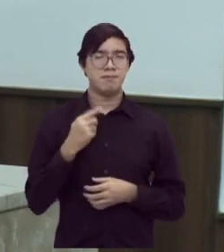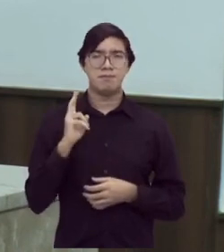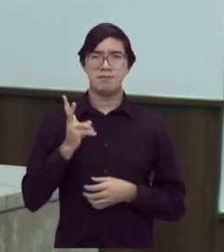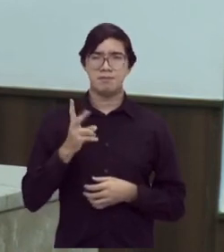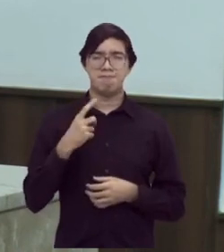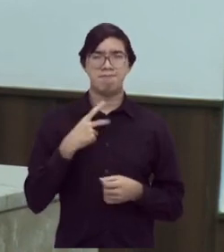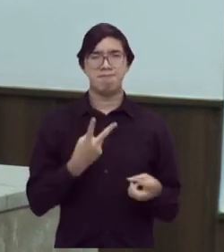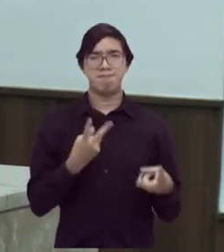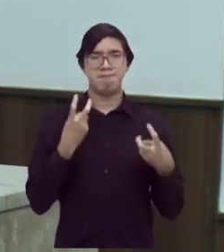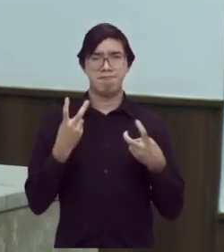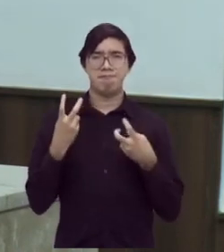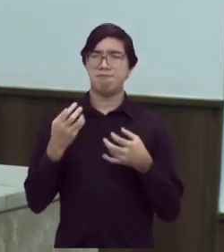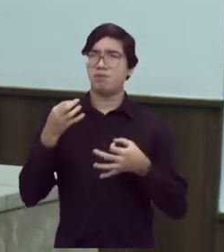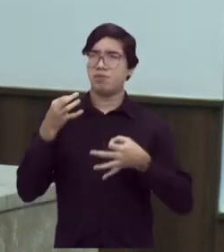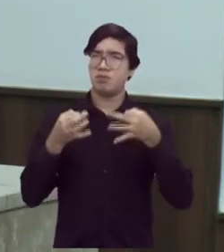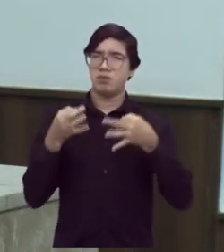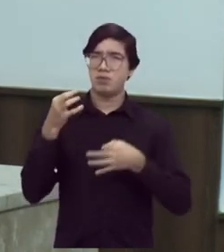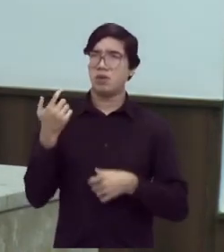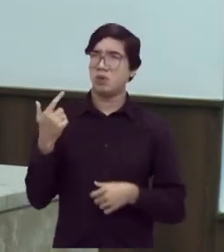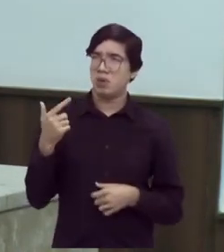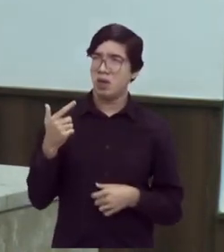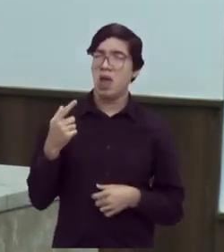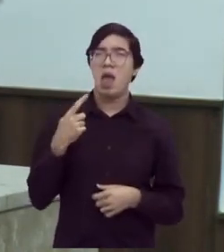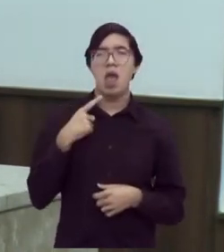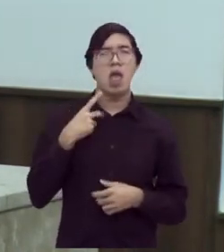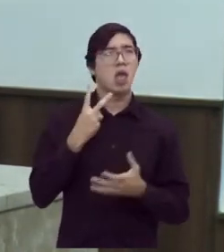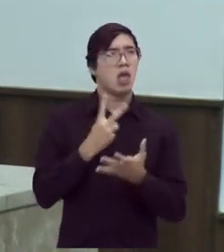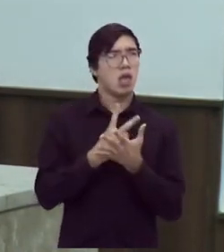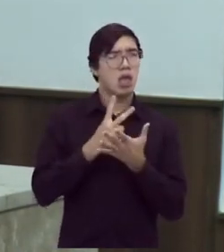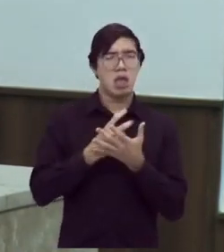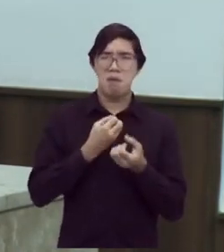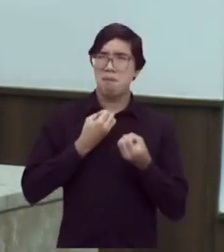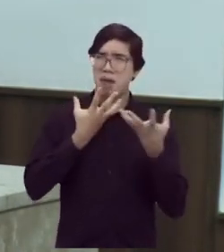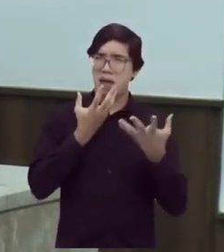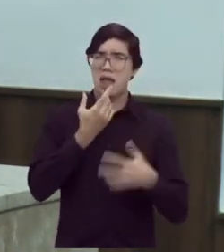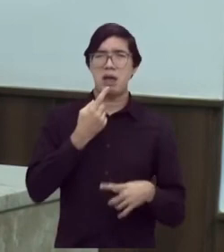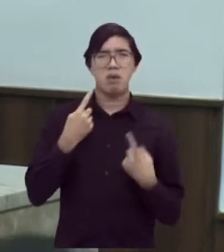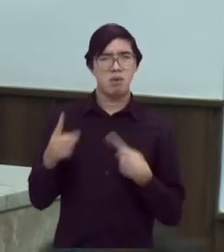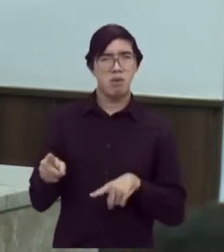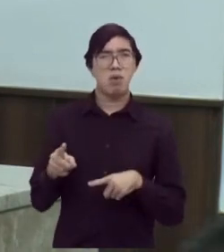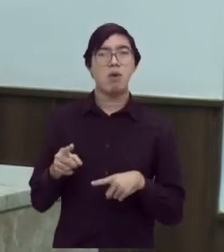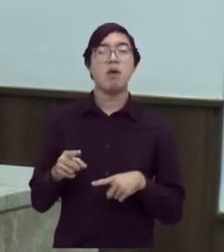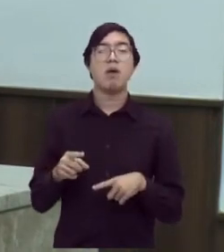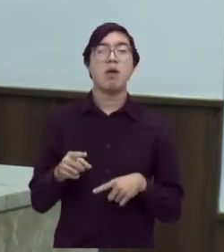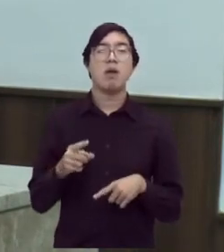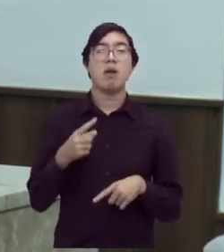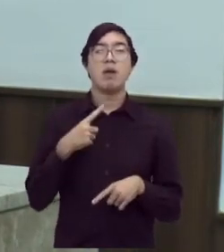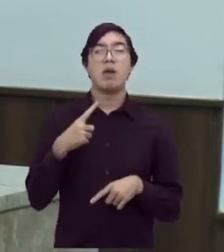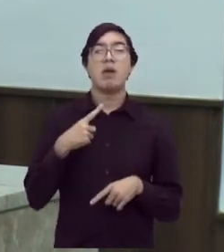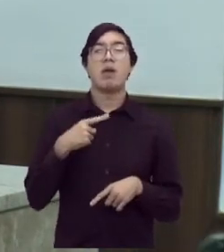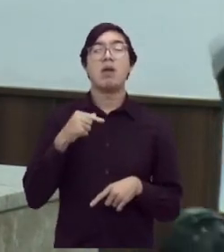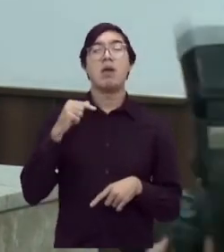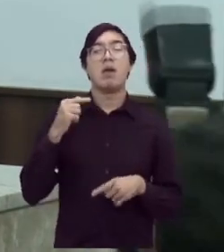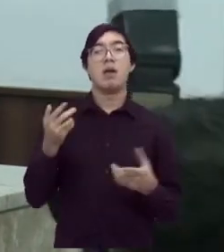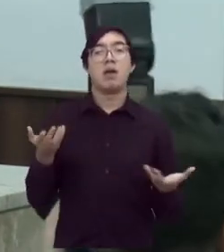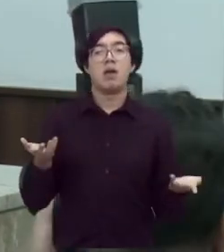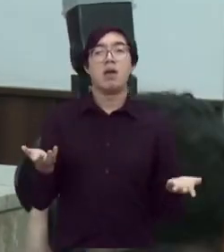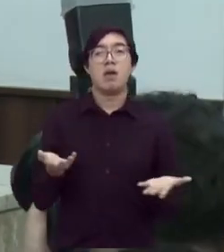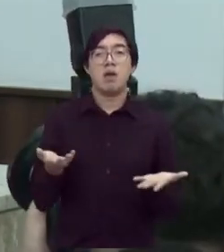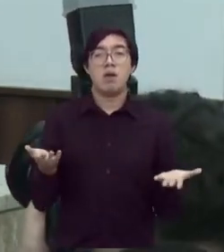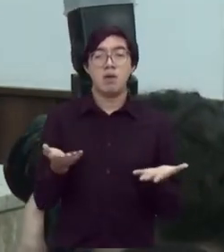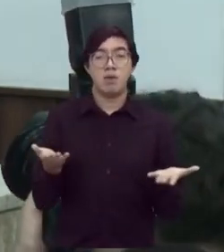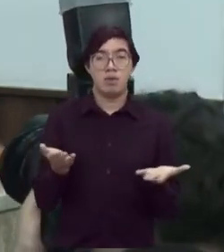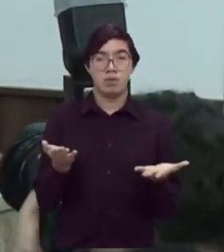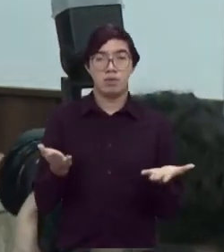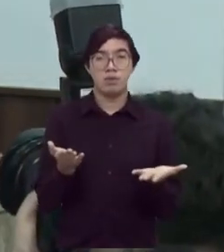calaria diante de uma injustiça. E eu vou dar um exemplo muito claro. Eu não tenho vergonha, por exemplo, de dizer que ainda hoje, sabe o que é que eu fico